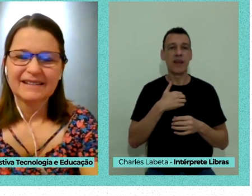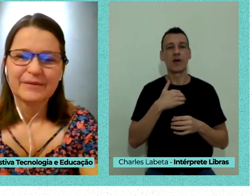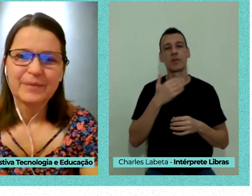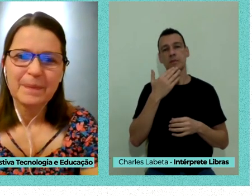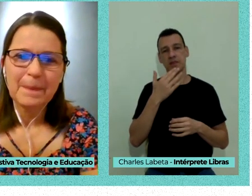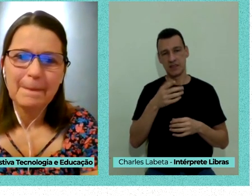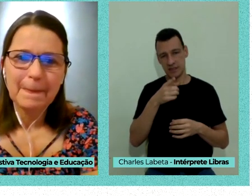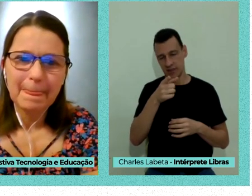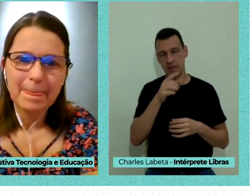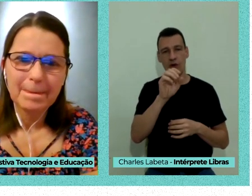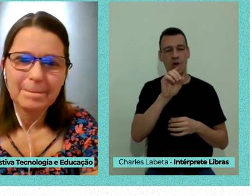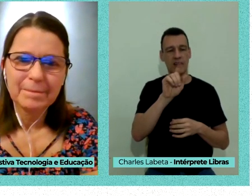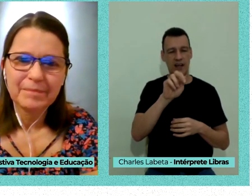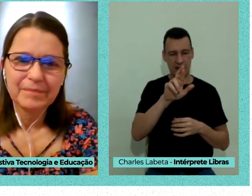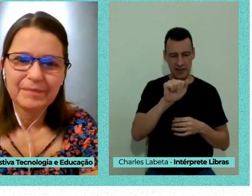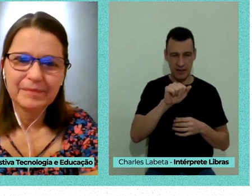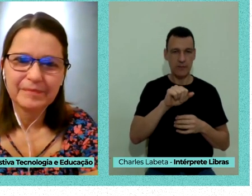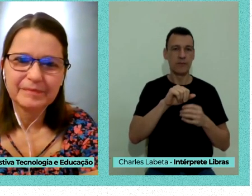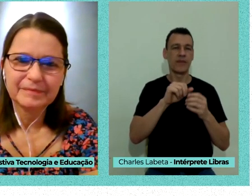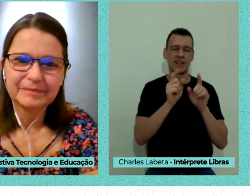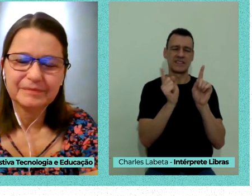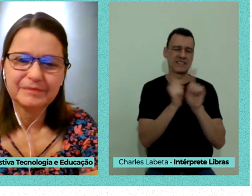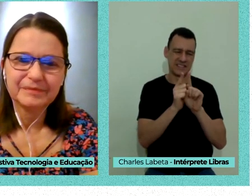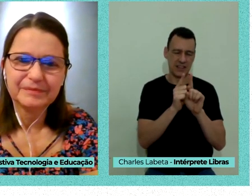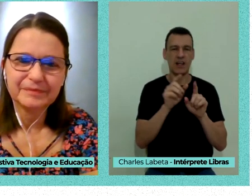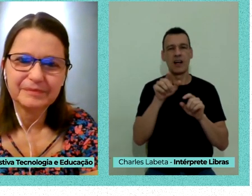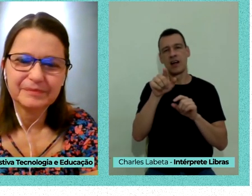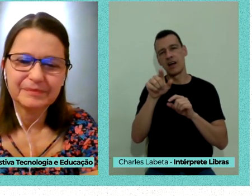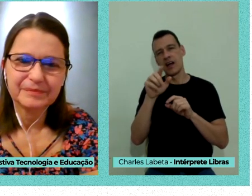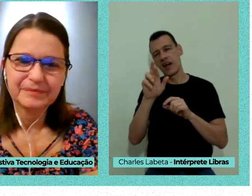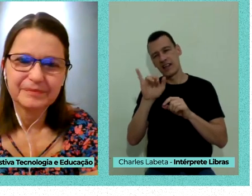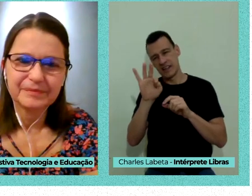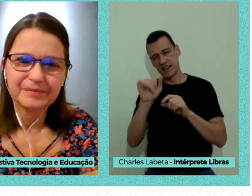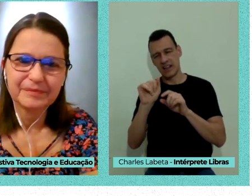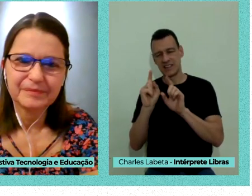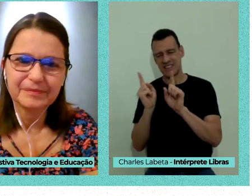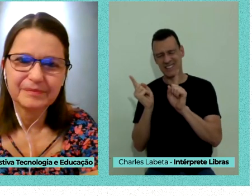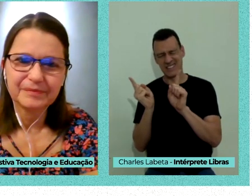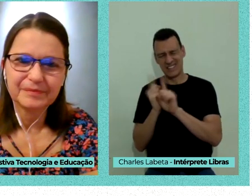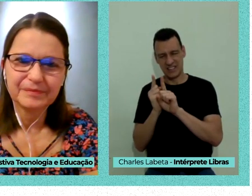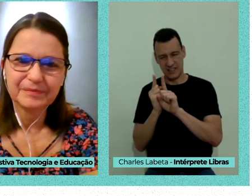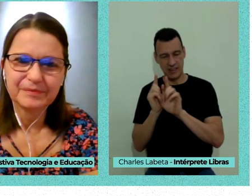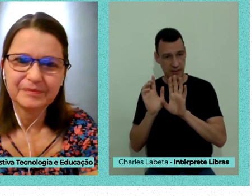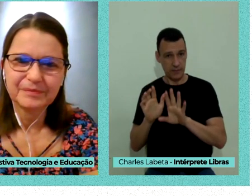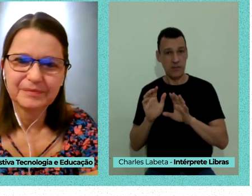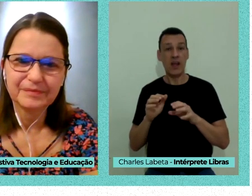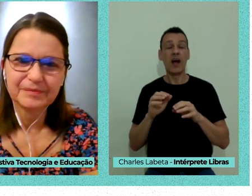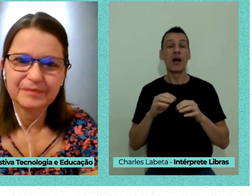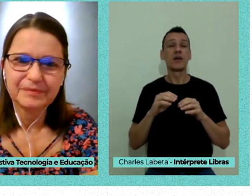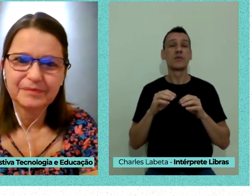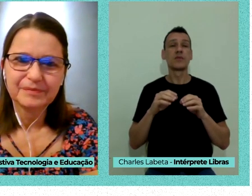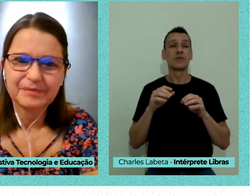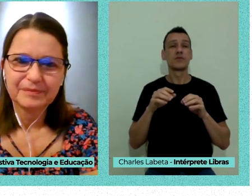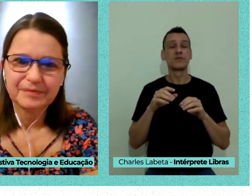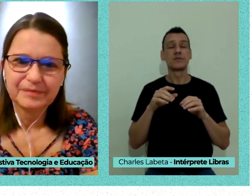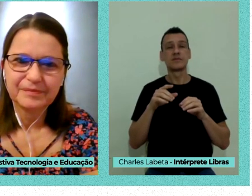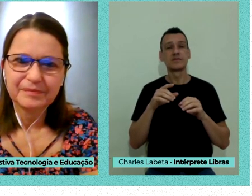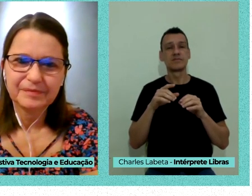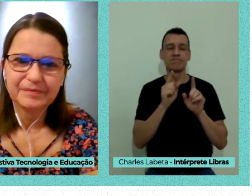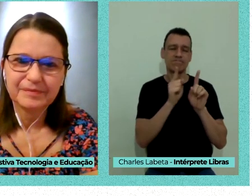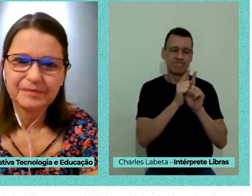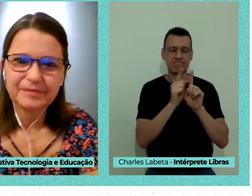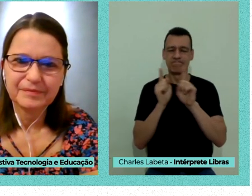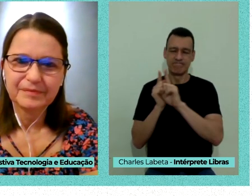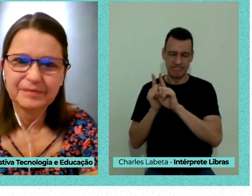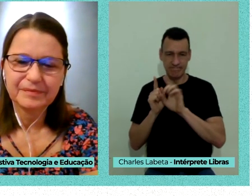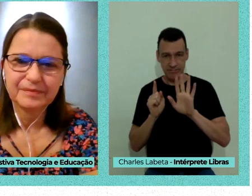suas considerações, suas breves considerações finais, para o nosso público ficar com aquela vontade ainda de continuar esse debate,